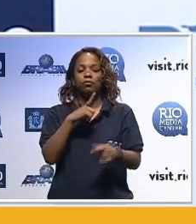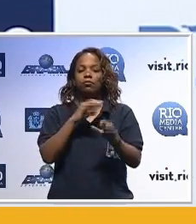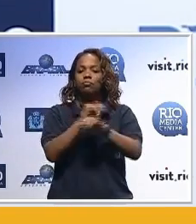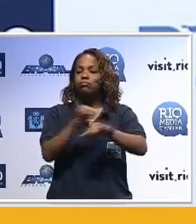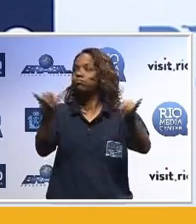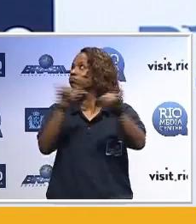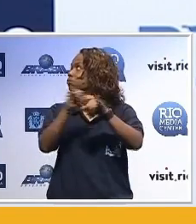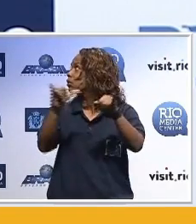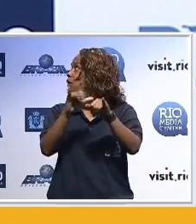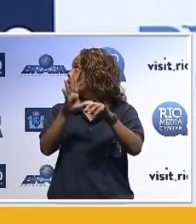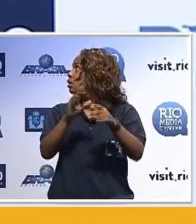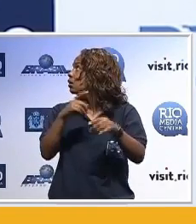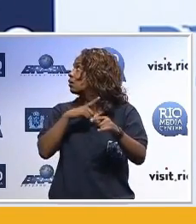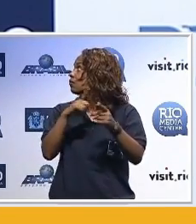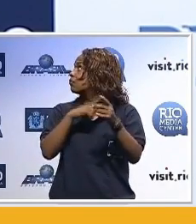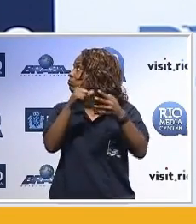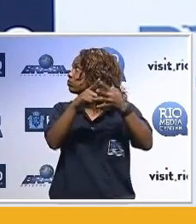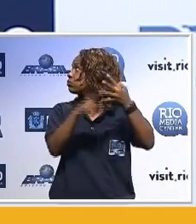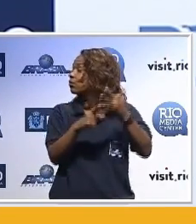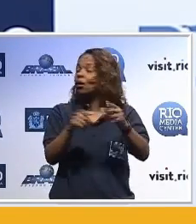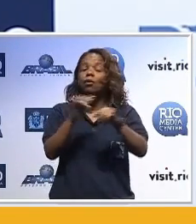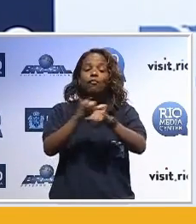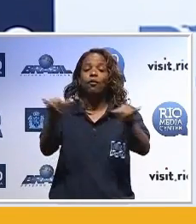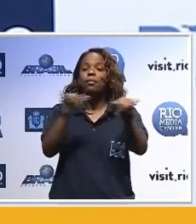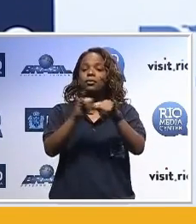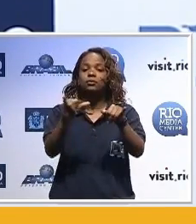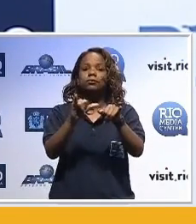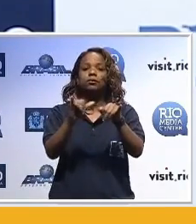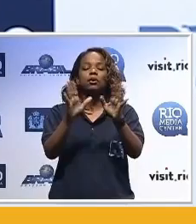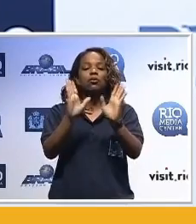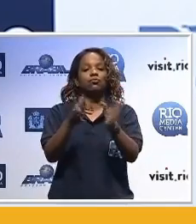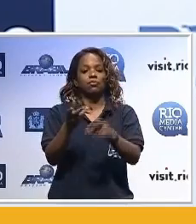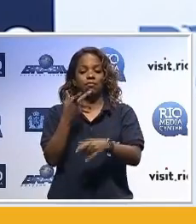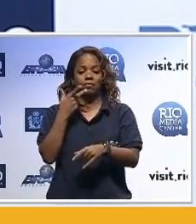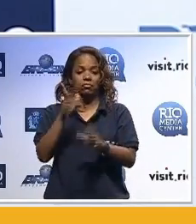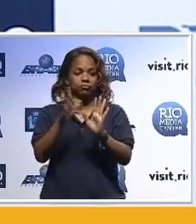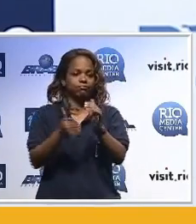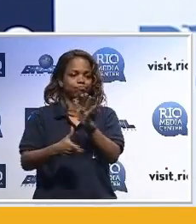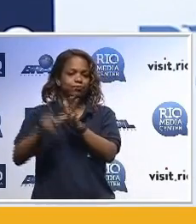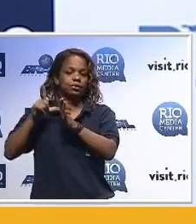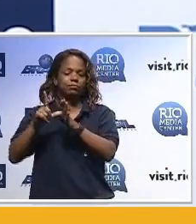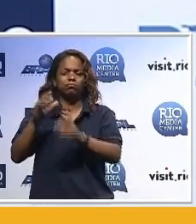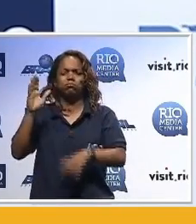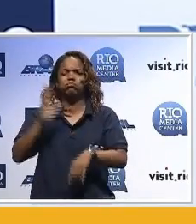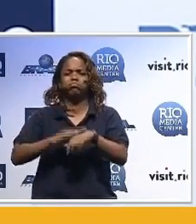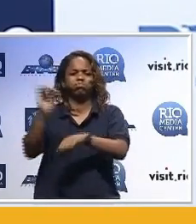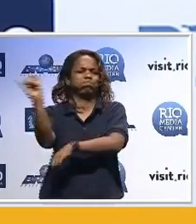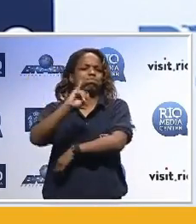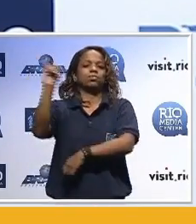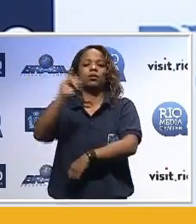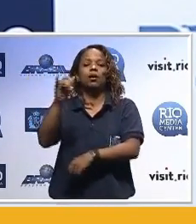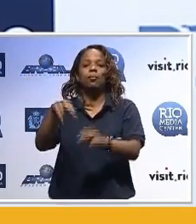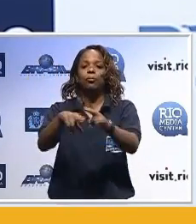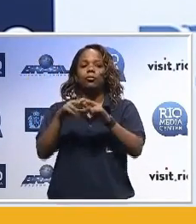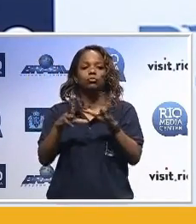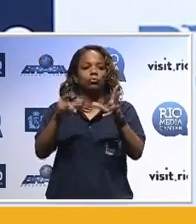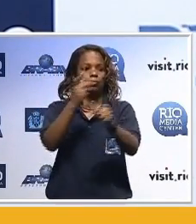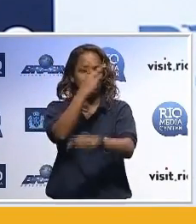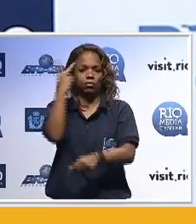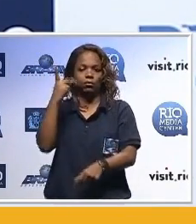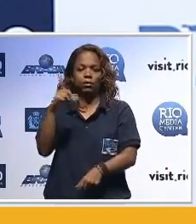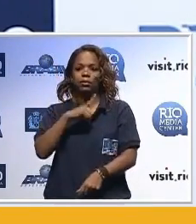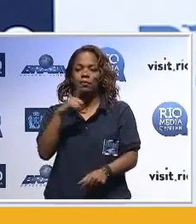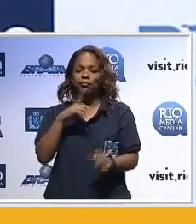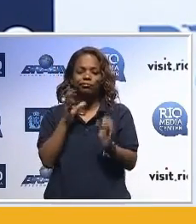guia colaborativo, como o ministro já colocou, que é de extrema importância que todas as pessoas, especialmente